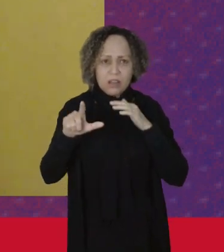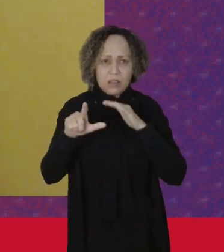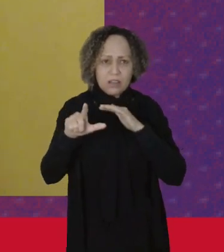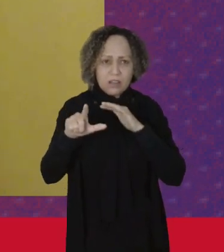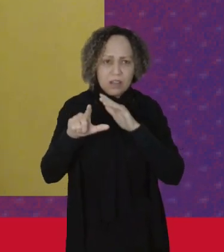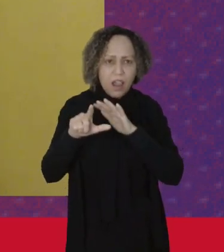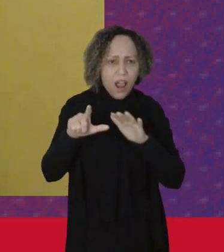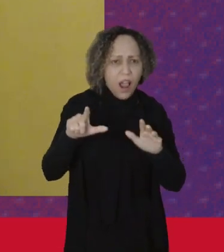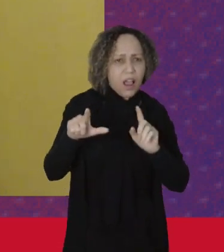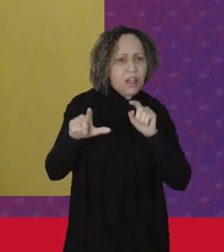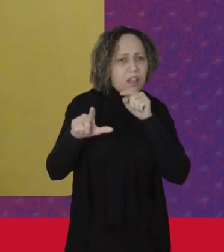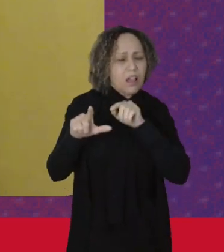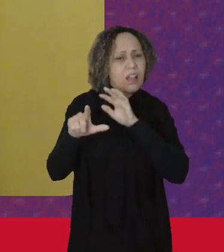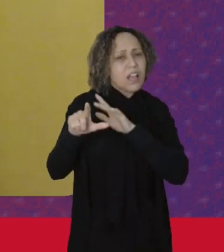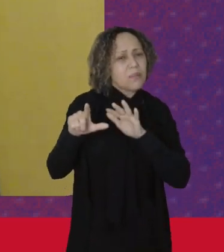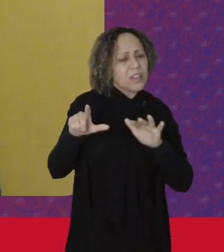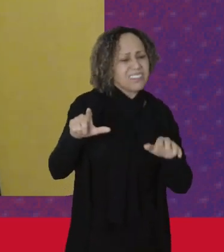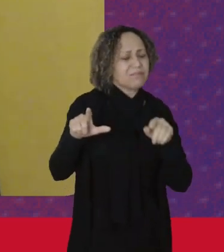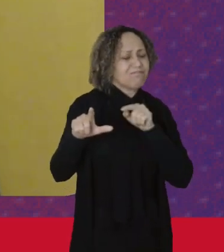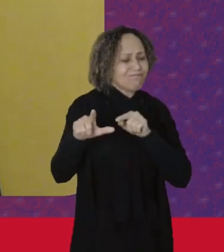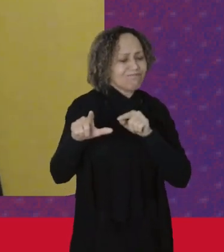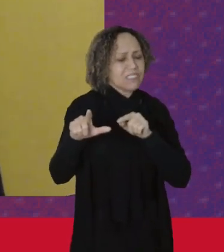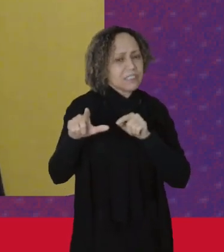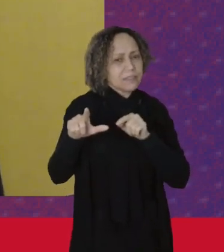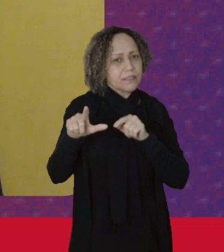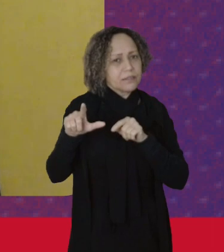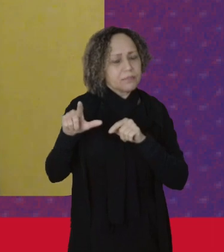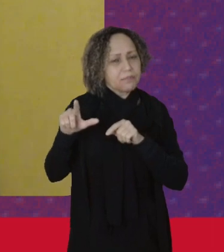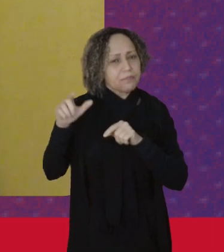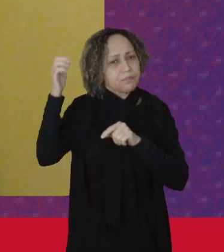que vai avançando, mas a população LGBT,